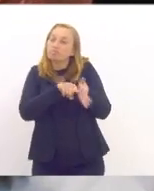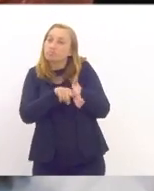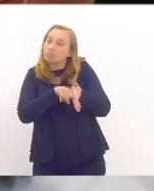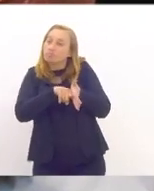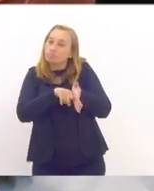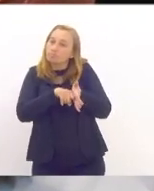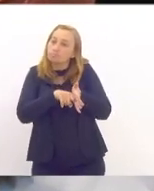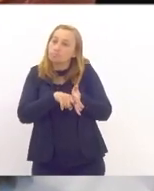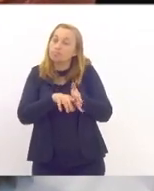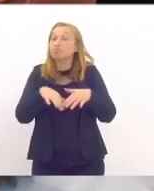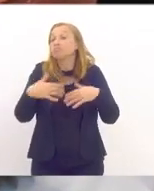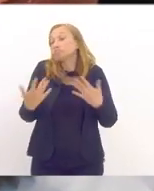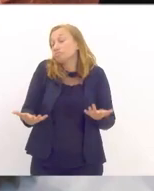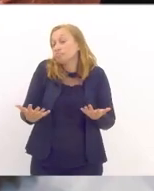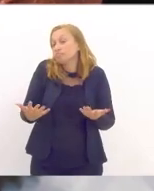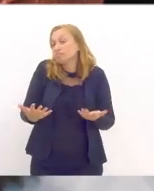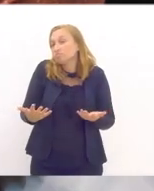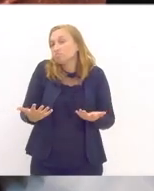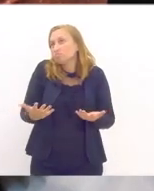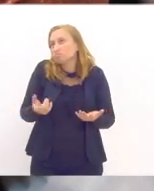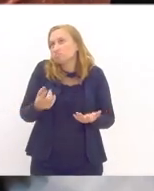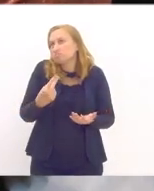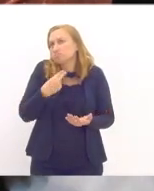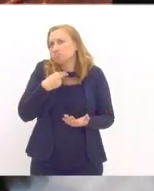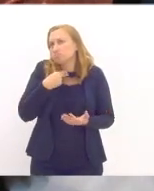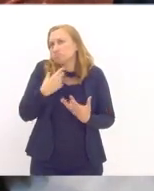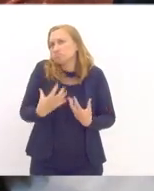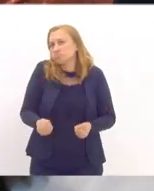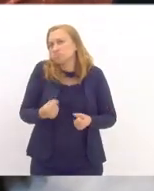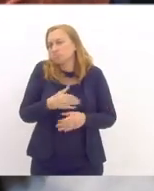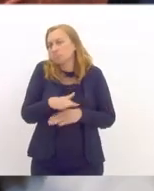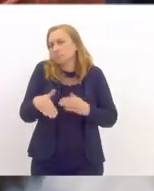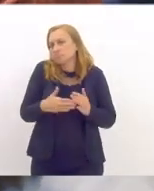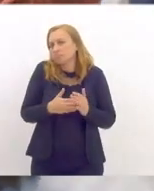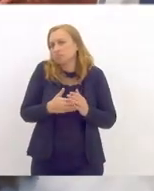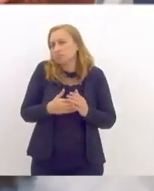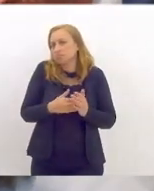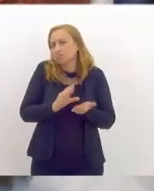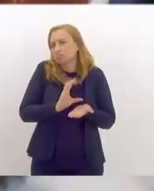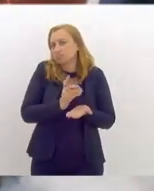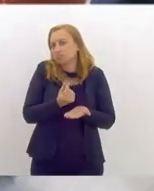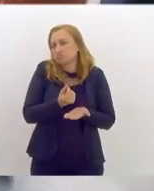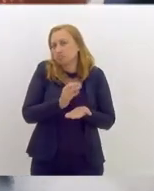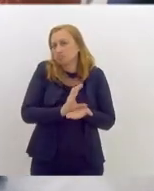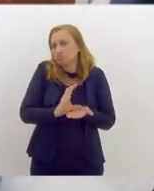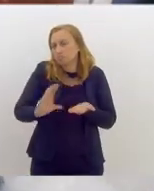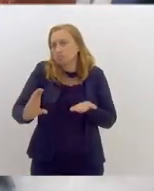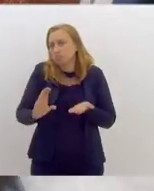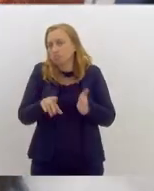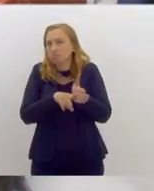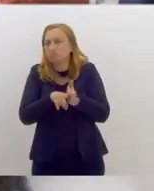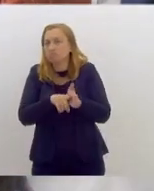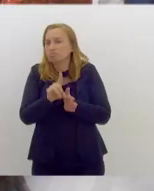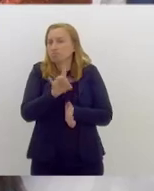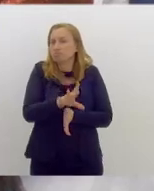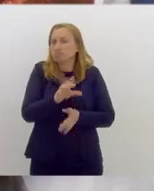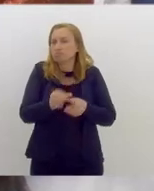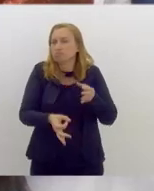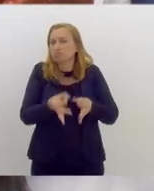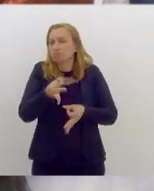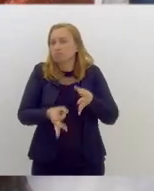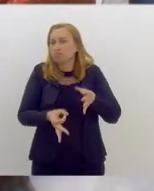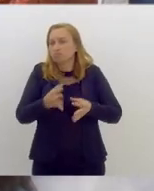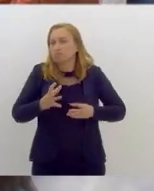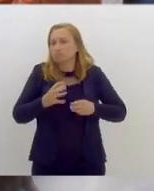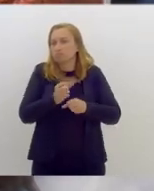fiscalizador então eu não posso admitir que todos os repasses feitos pela Assembleia seja fiscalizadas as únicas exclusivamente pelo Tribunal de